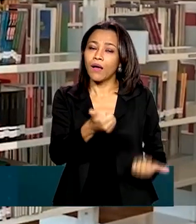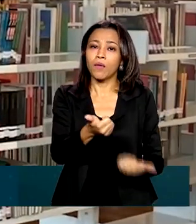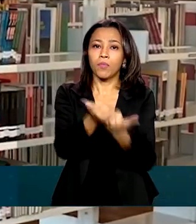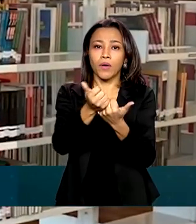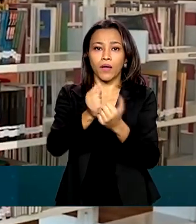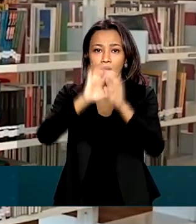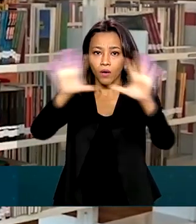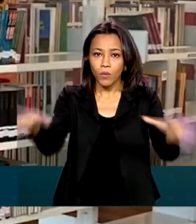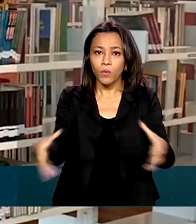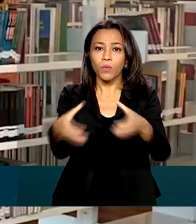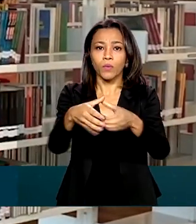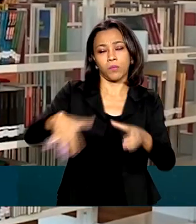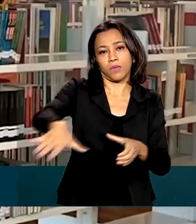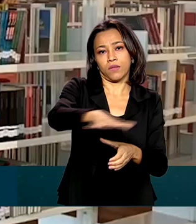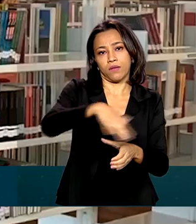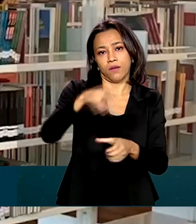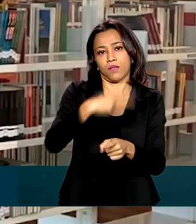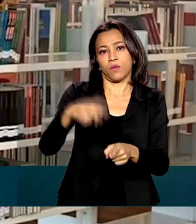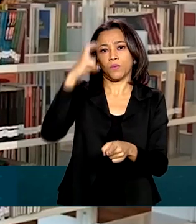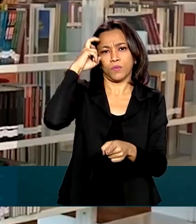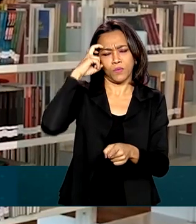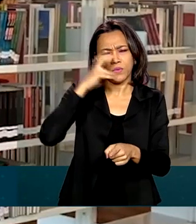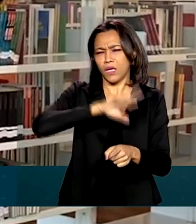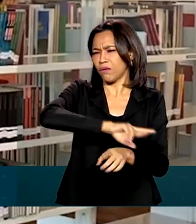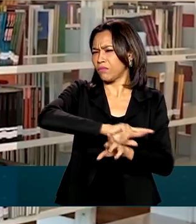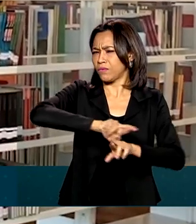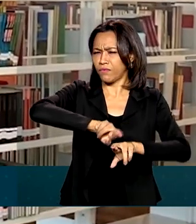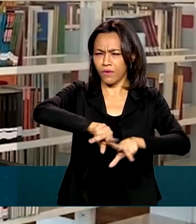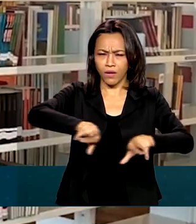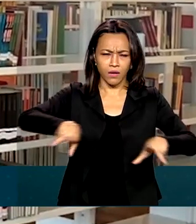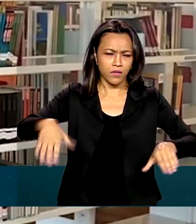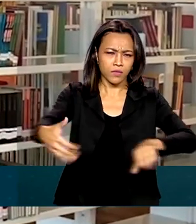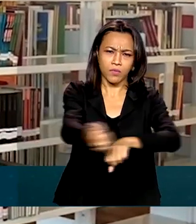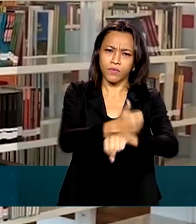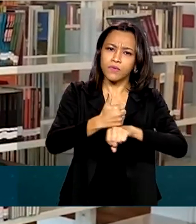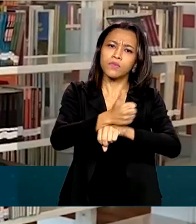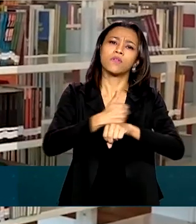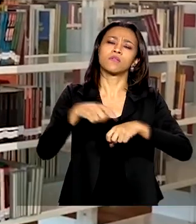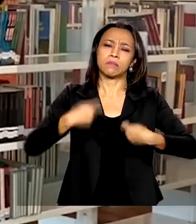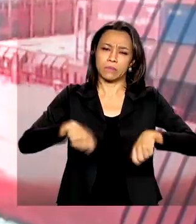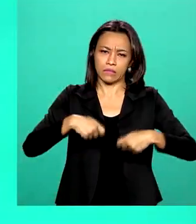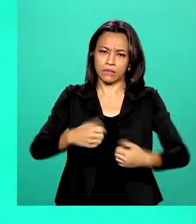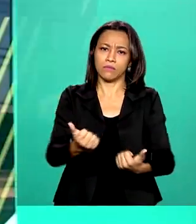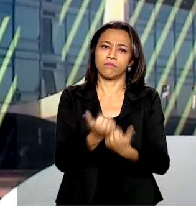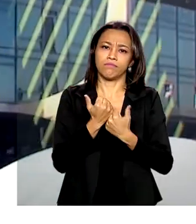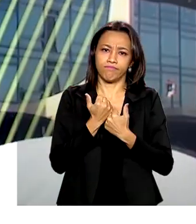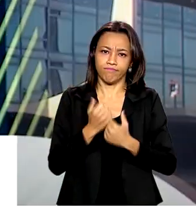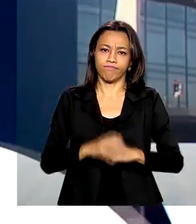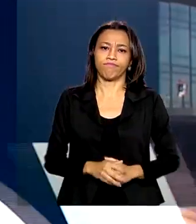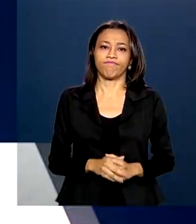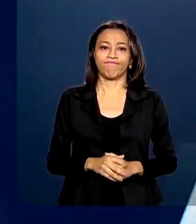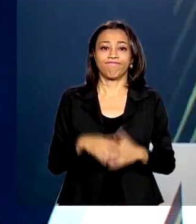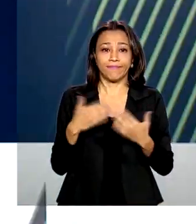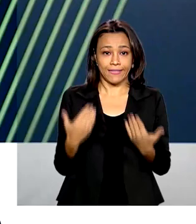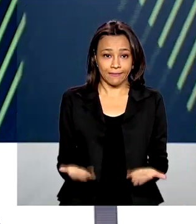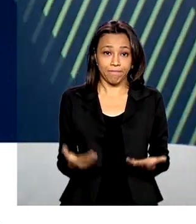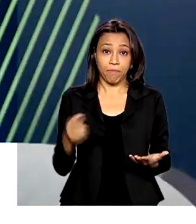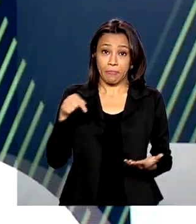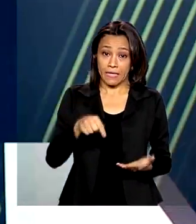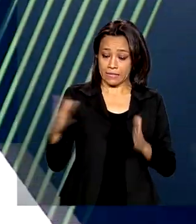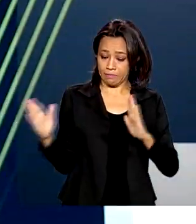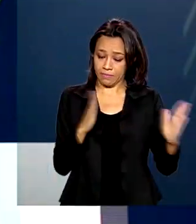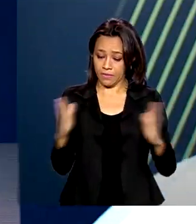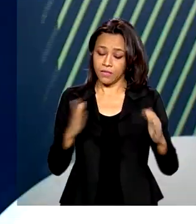a classe cultural ea todos os profissionais da cultura que necessitam nesse momento alguma coisa aí em